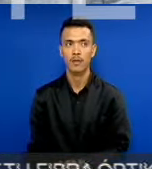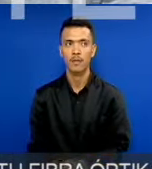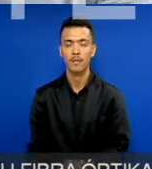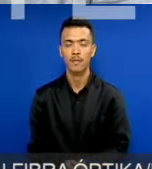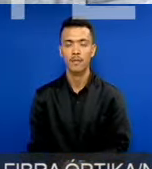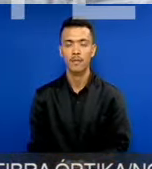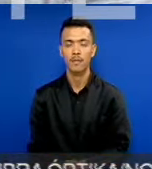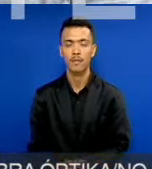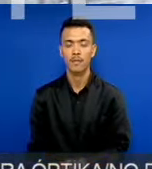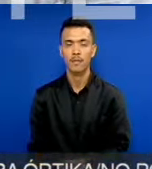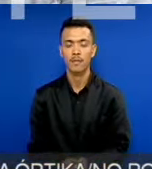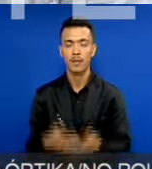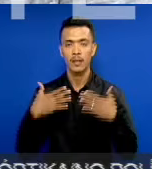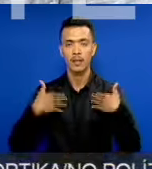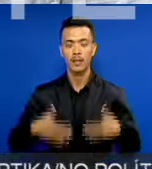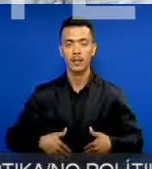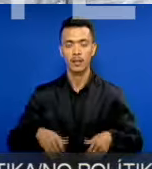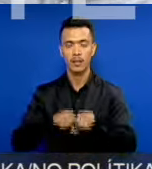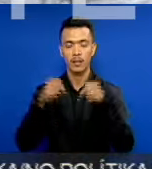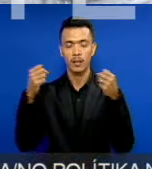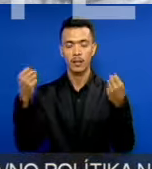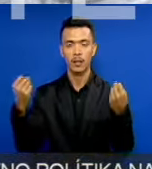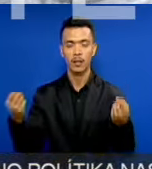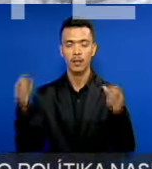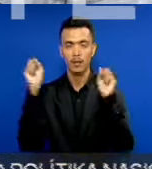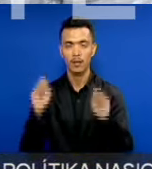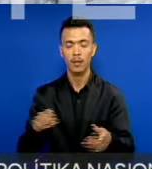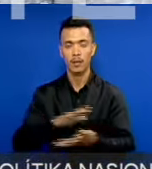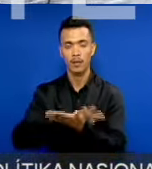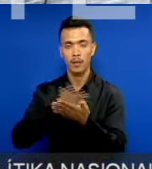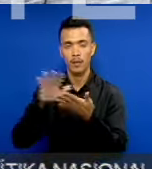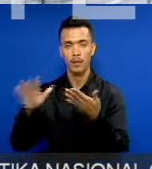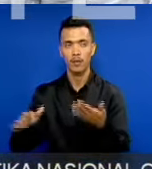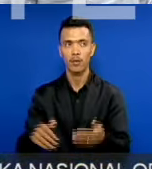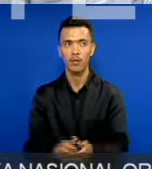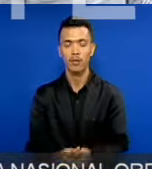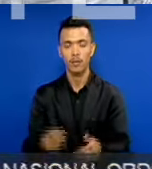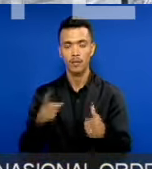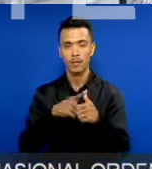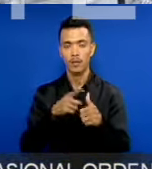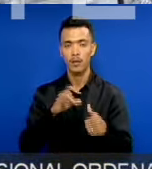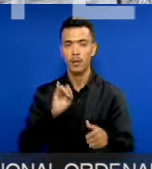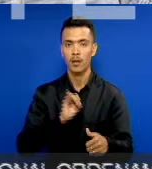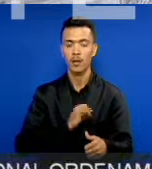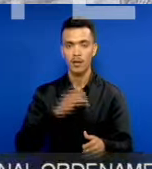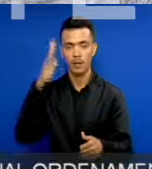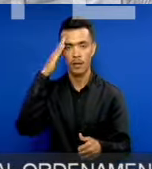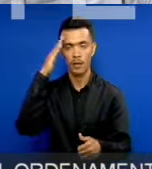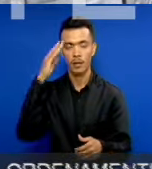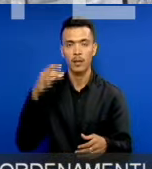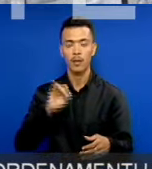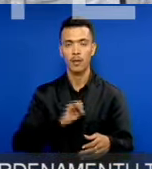larata e sem ter bacar, cor sem as larata, cor caçar, né? Nemos bela lá com outro. A aulinha, raune, rau até, raune, a cata com rau com isso em